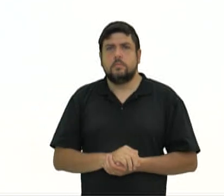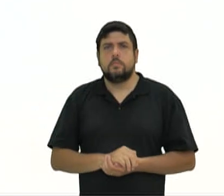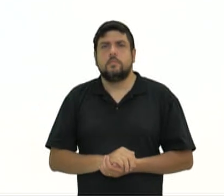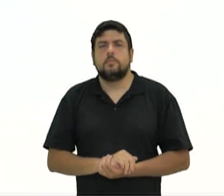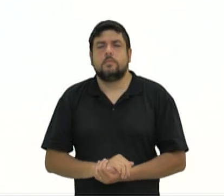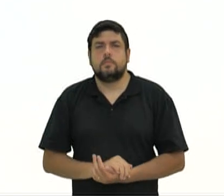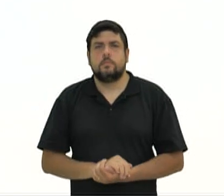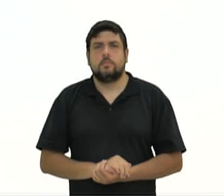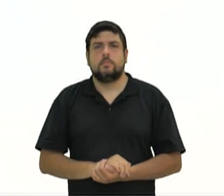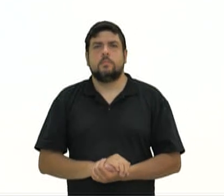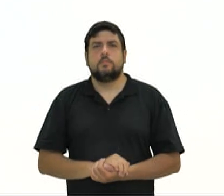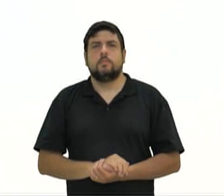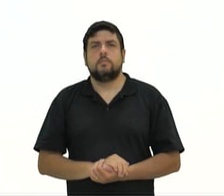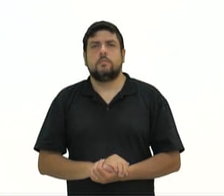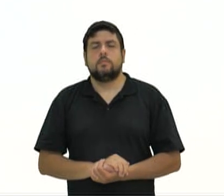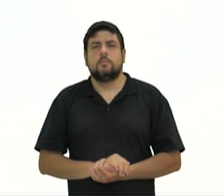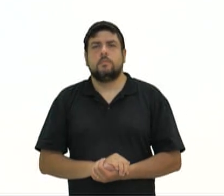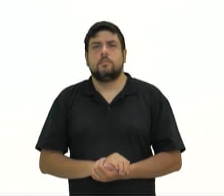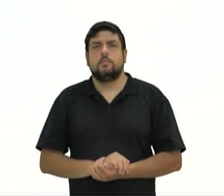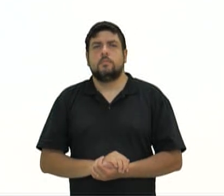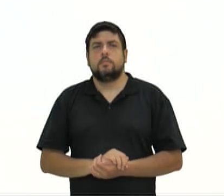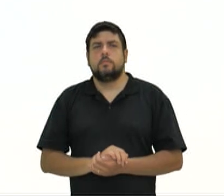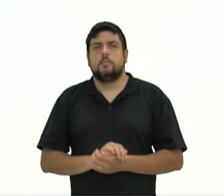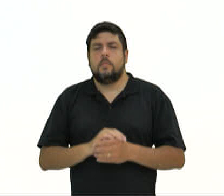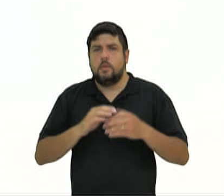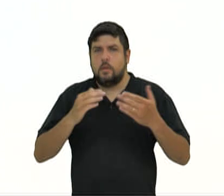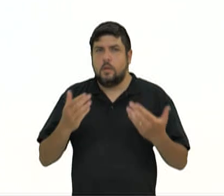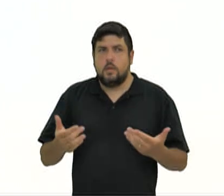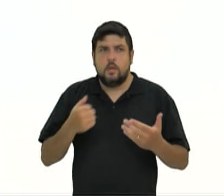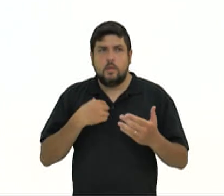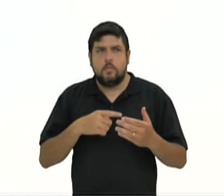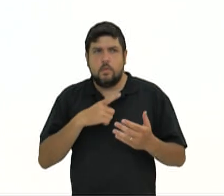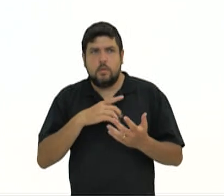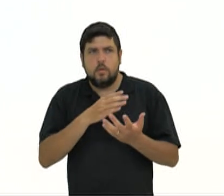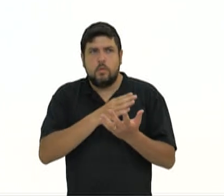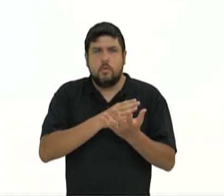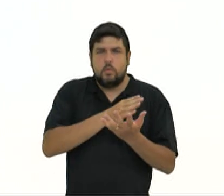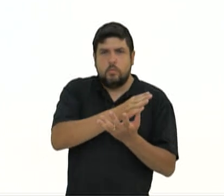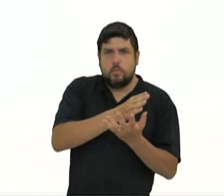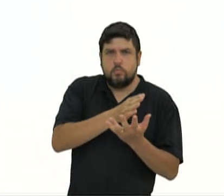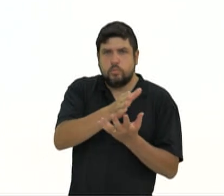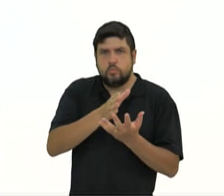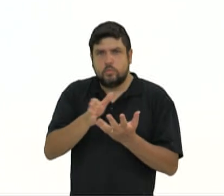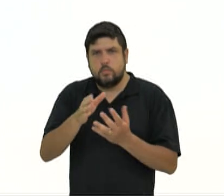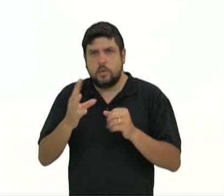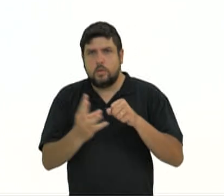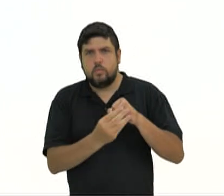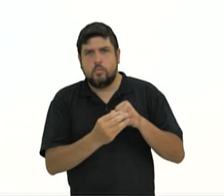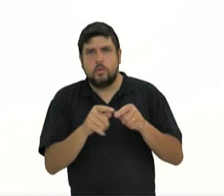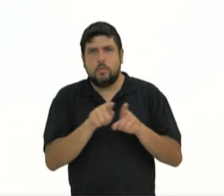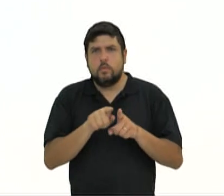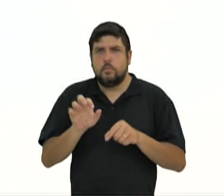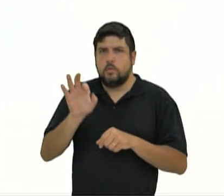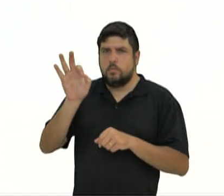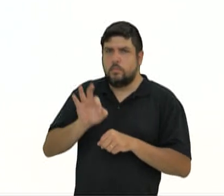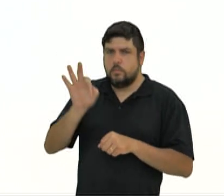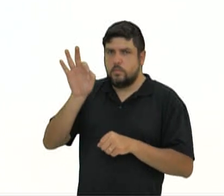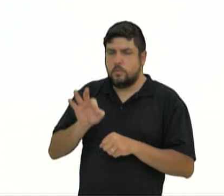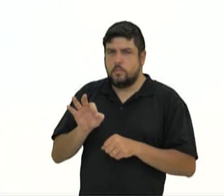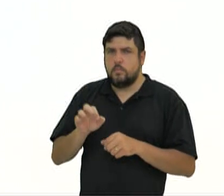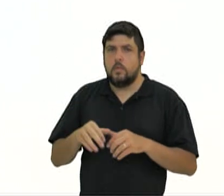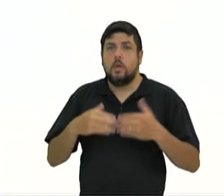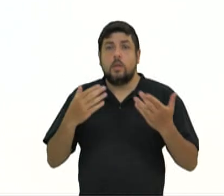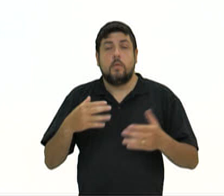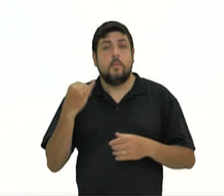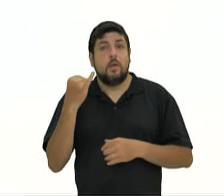e letra D. Tá? Então, aqui estão as áreas de conhecimento e os percentuais. Tá? Então, é super importante